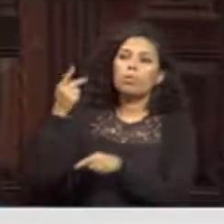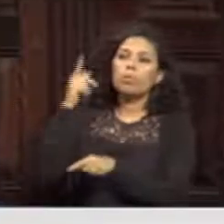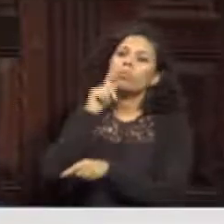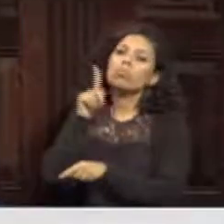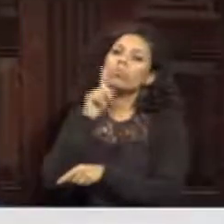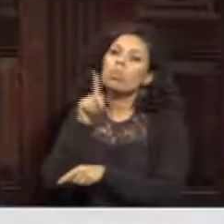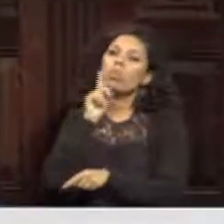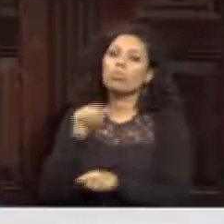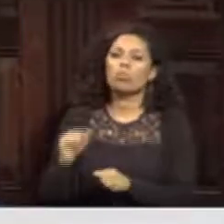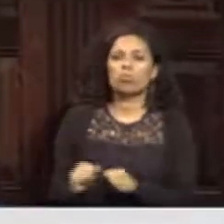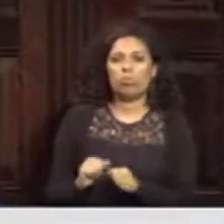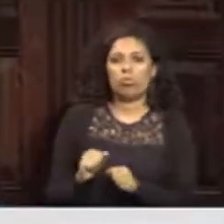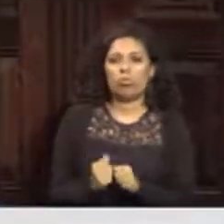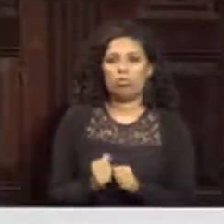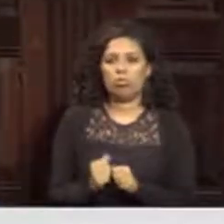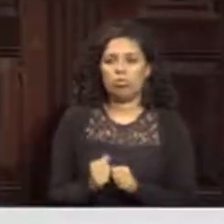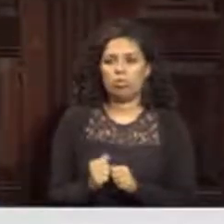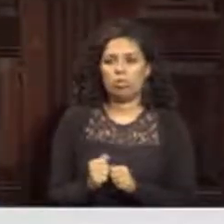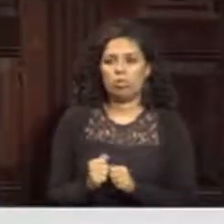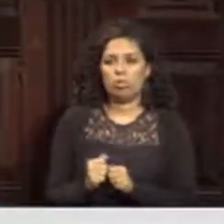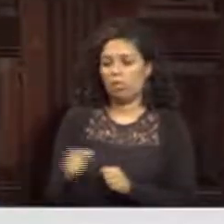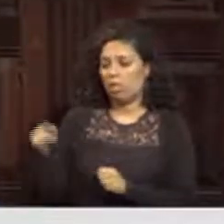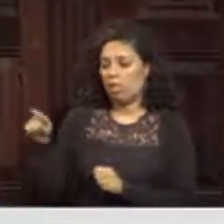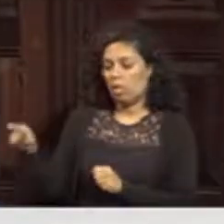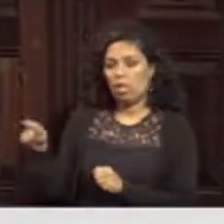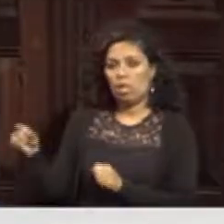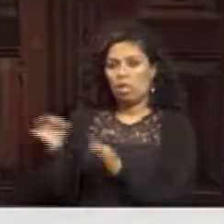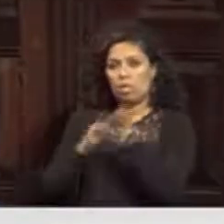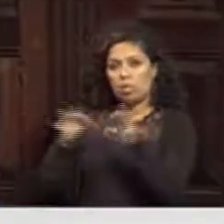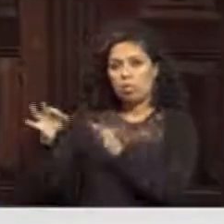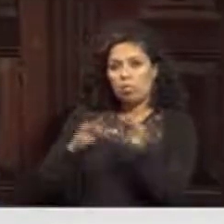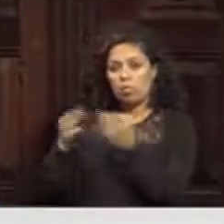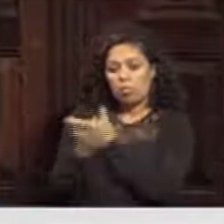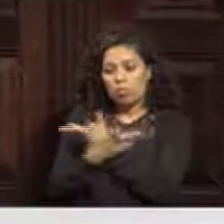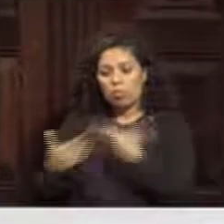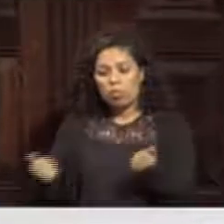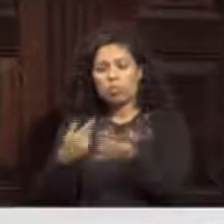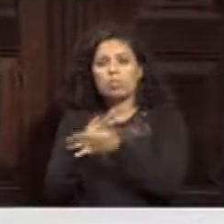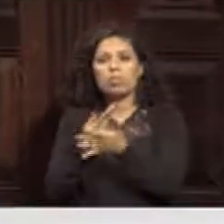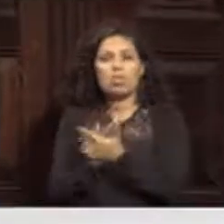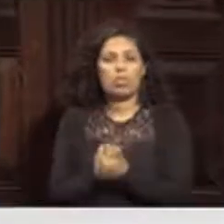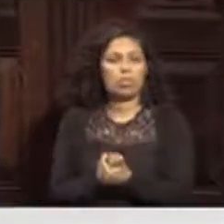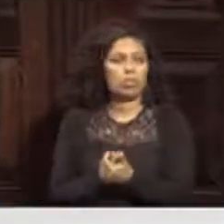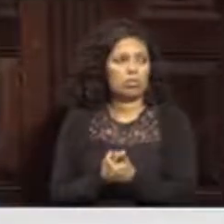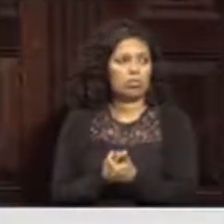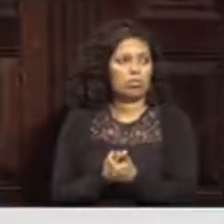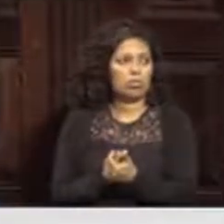essas operações, principalmente a de securitização, deram um